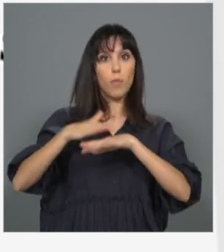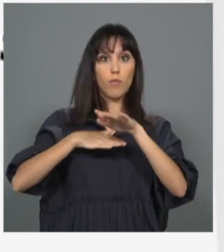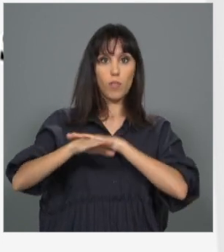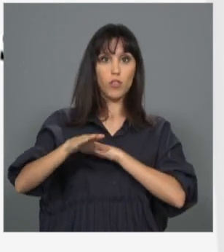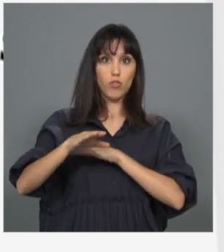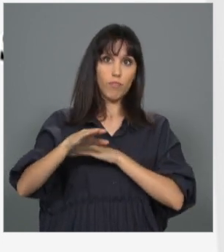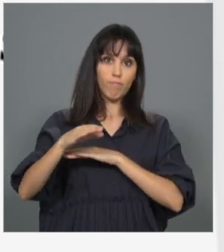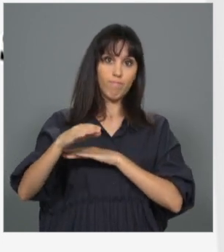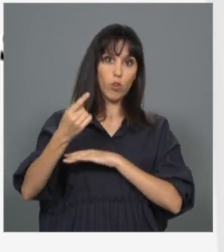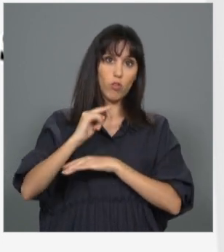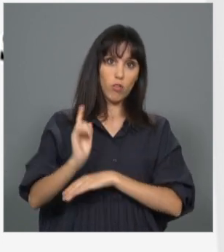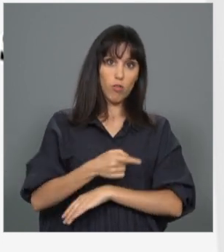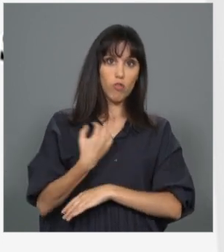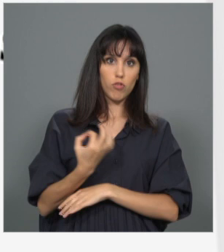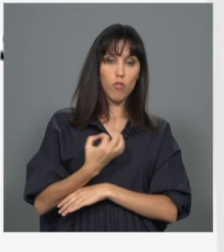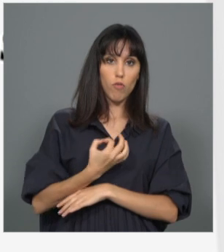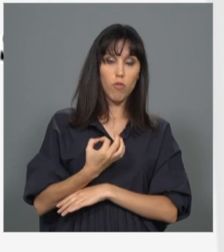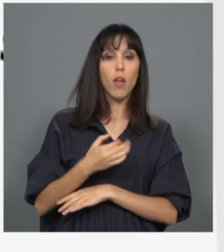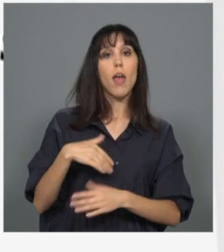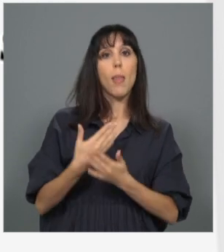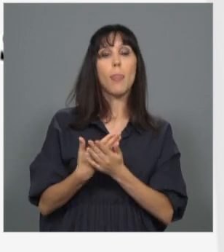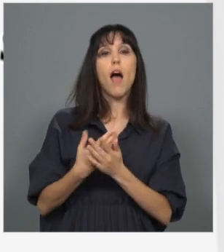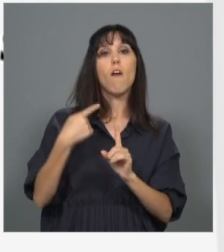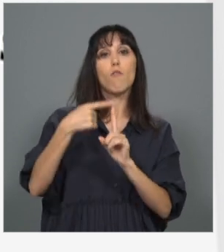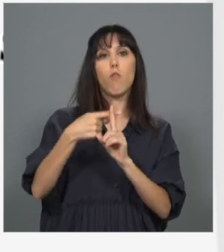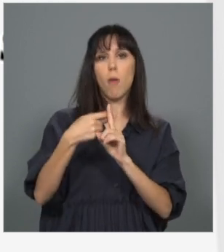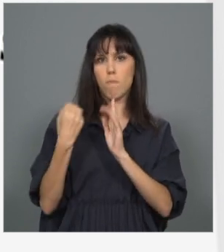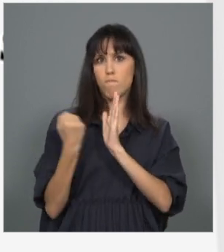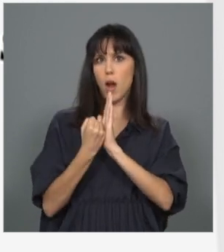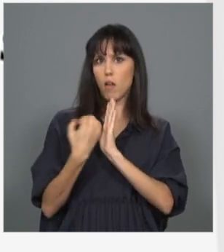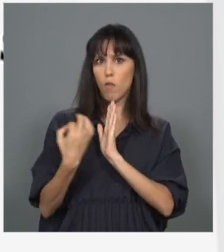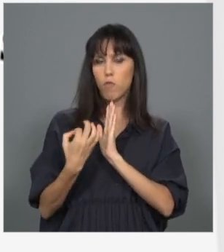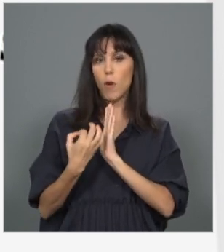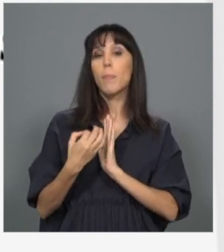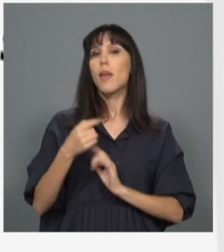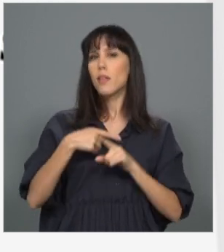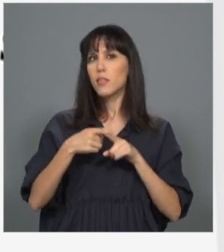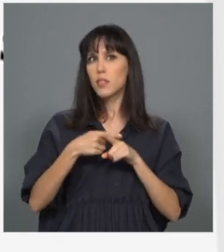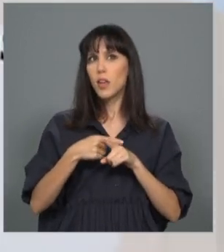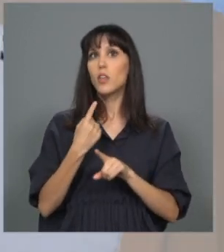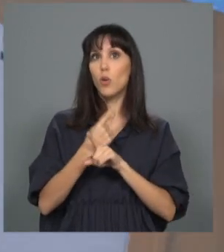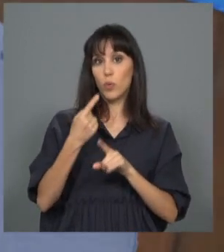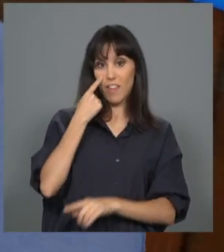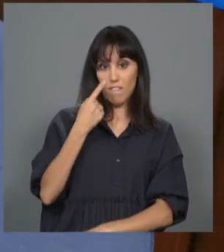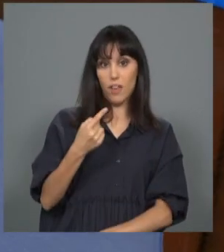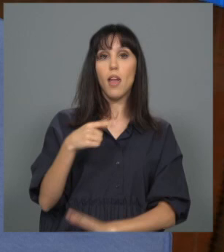nós. Suprimiu-o cravando-o na cruz. Isto é muito interessante. Paulo vê a lei